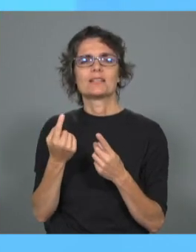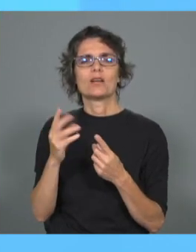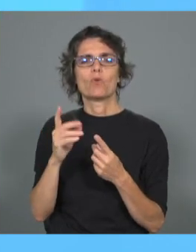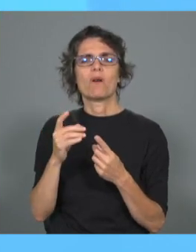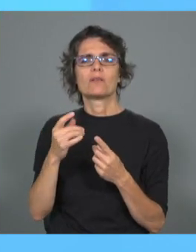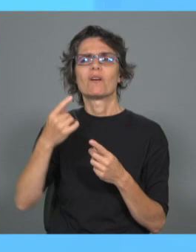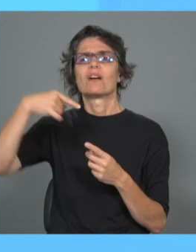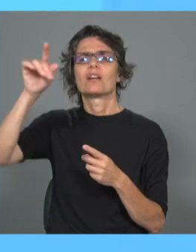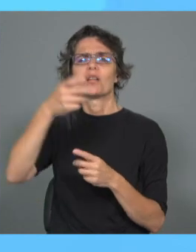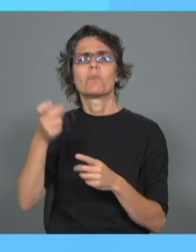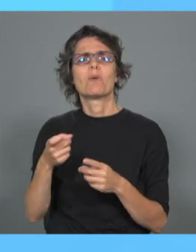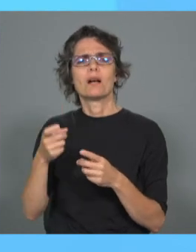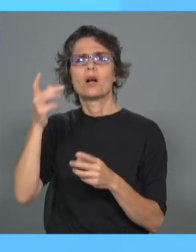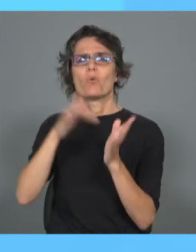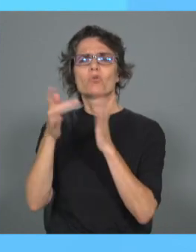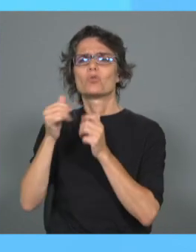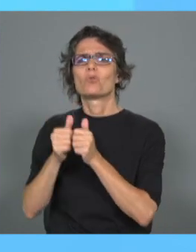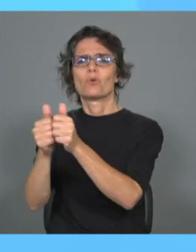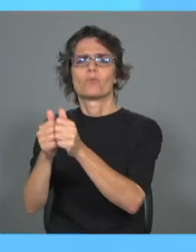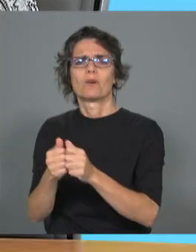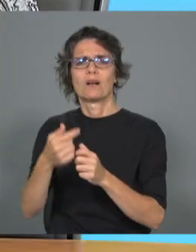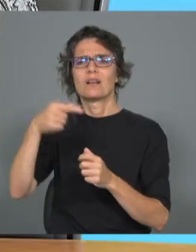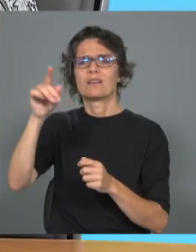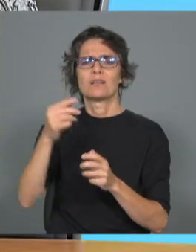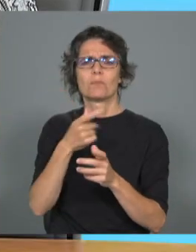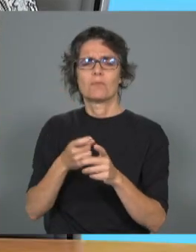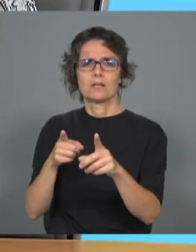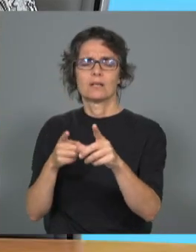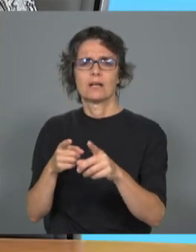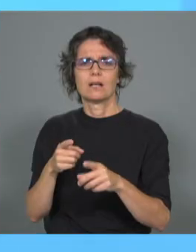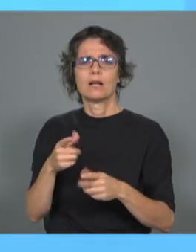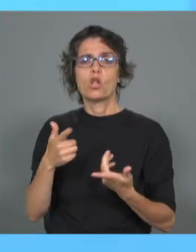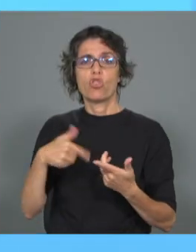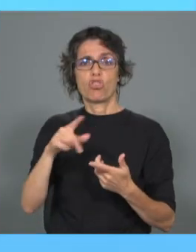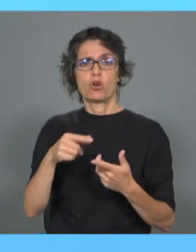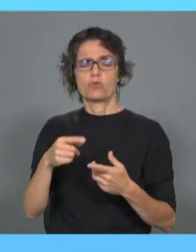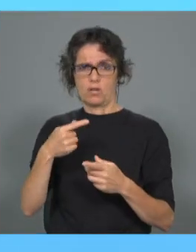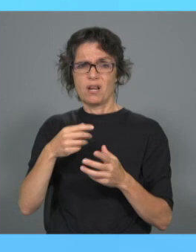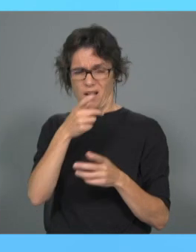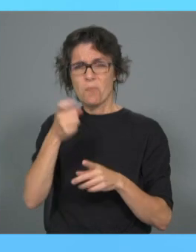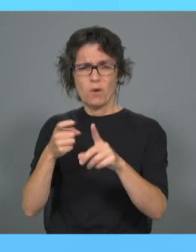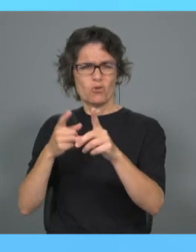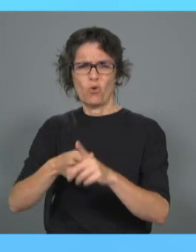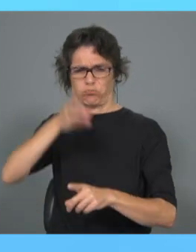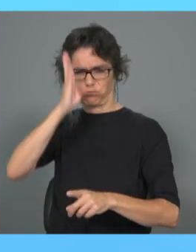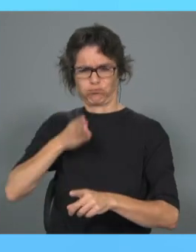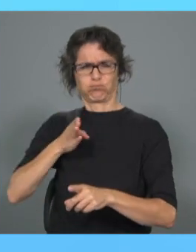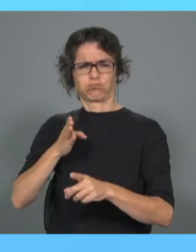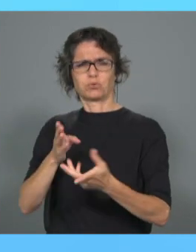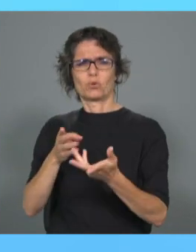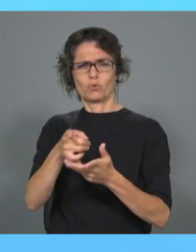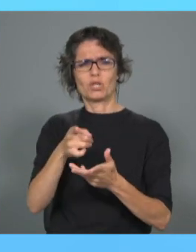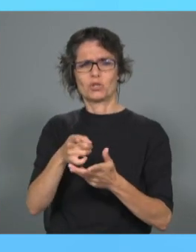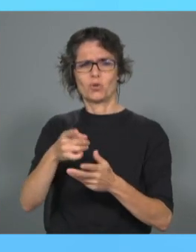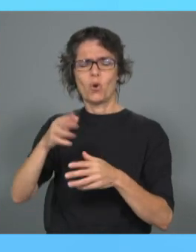paz. E o Senhor vos acompanhe. E o Senhor vos acompanhe. Ide em paz. Devemos sair da igreja em atitude de combate, em atitude de entrega e